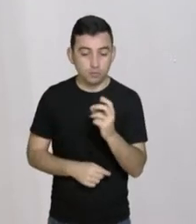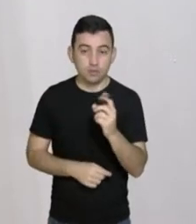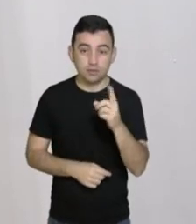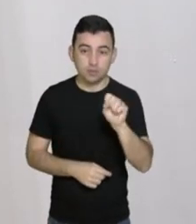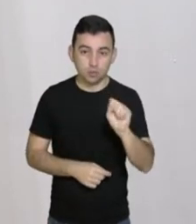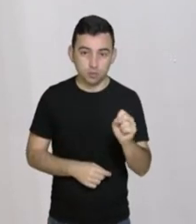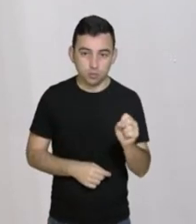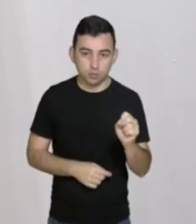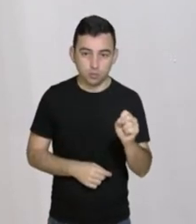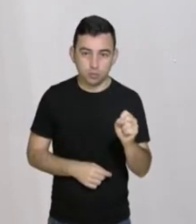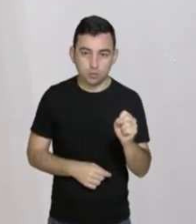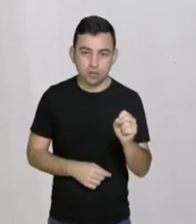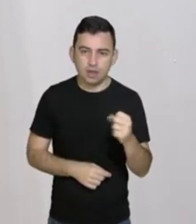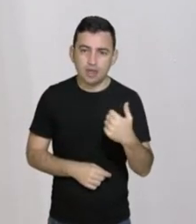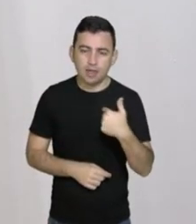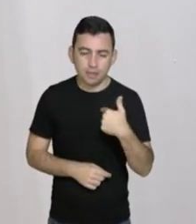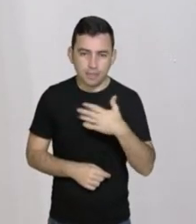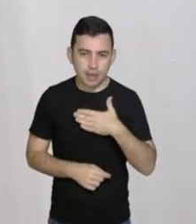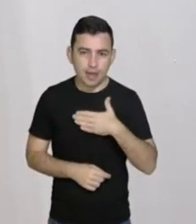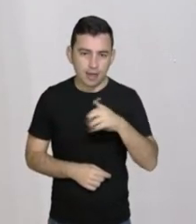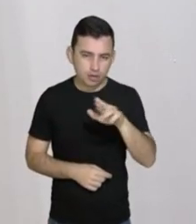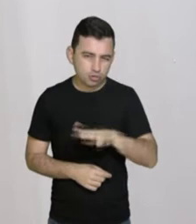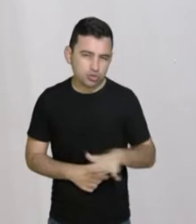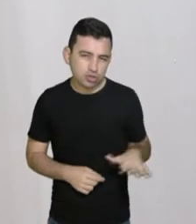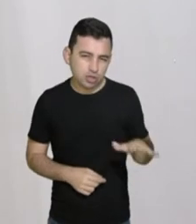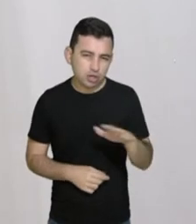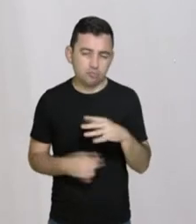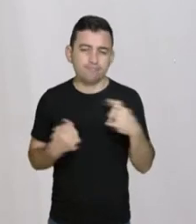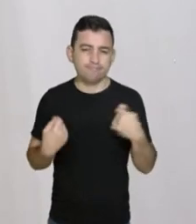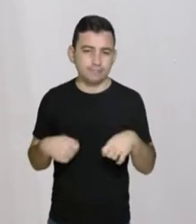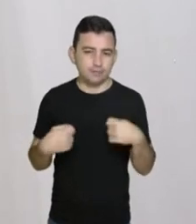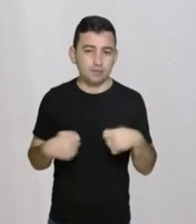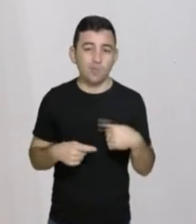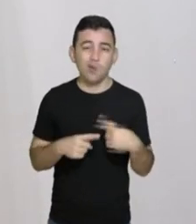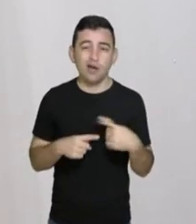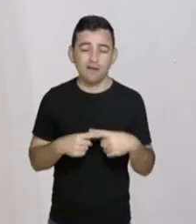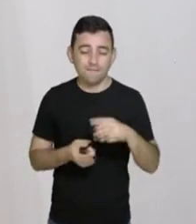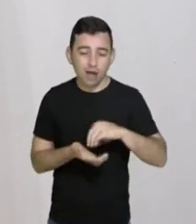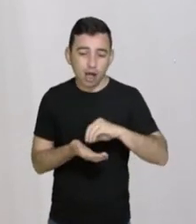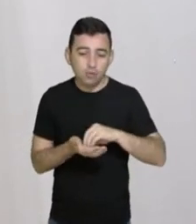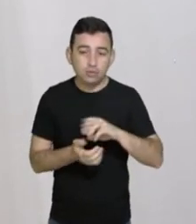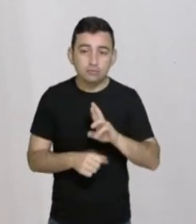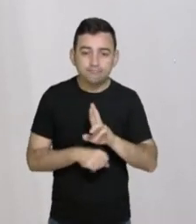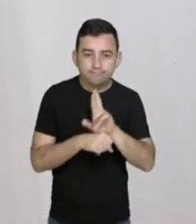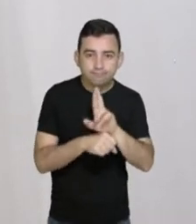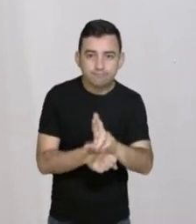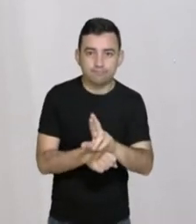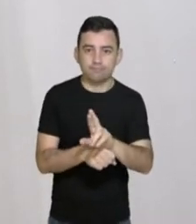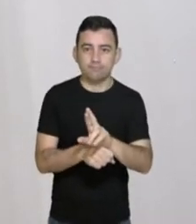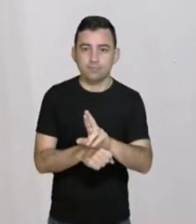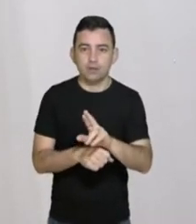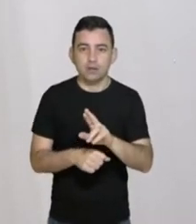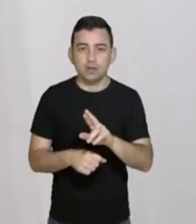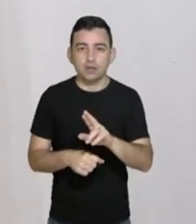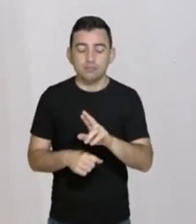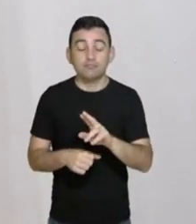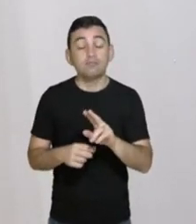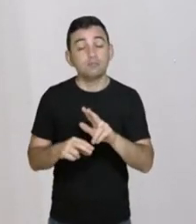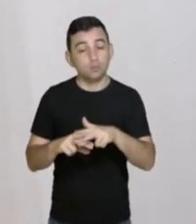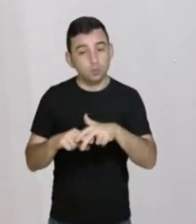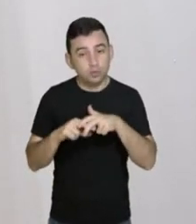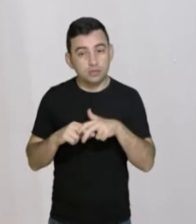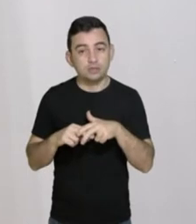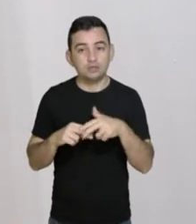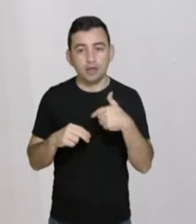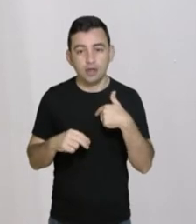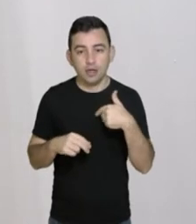A necessidade que minha região tinha por ausência de representatividade foi o que me levou a uma candidatura